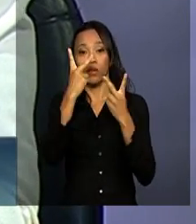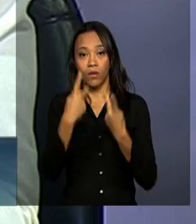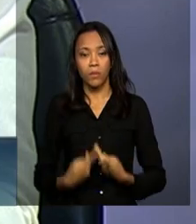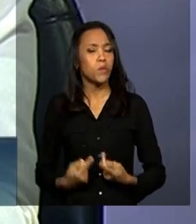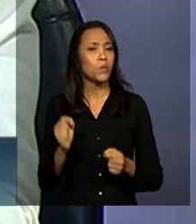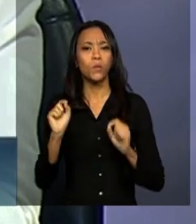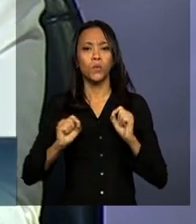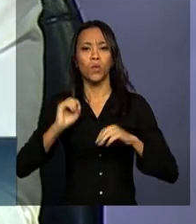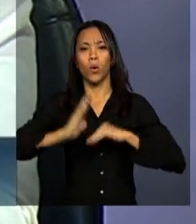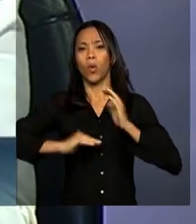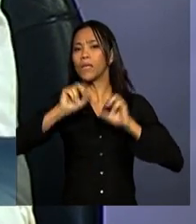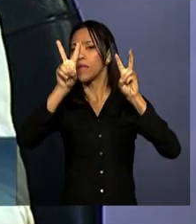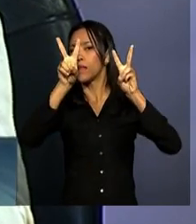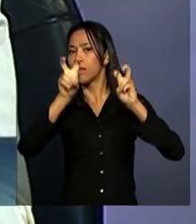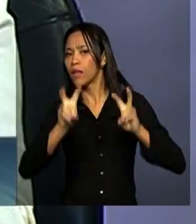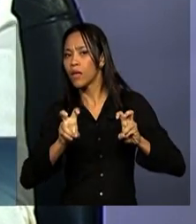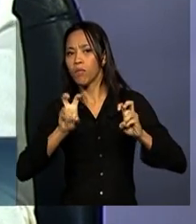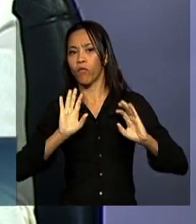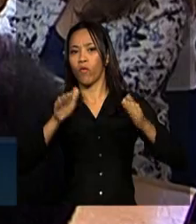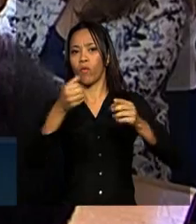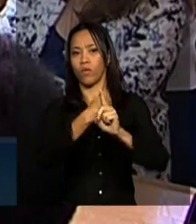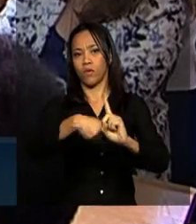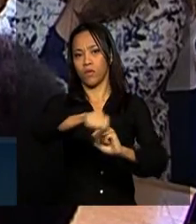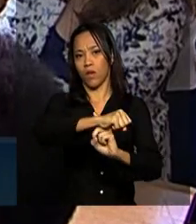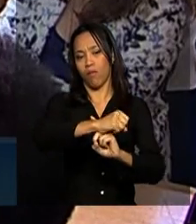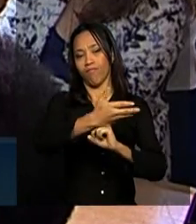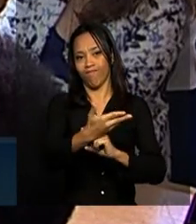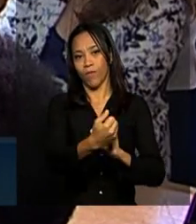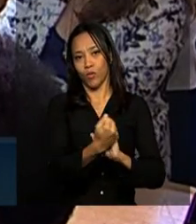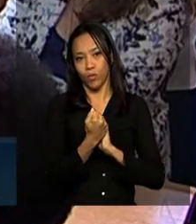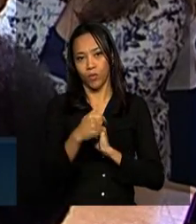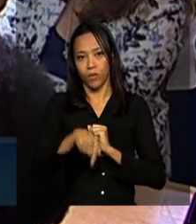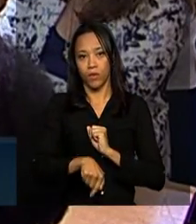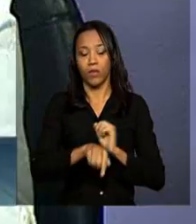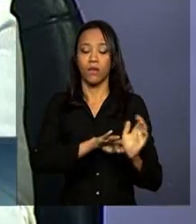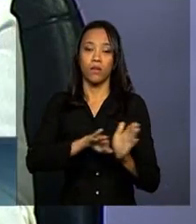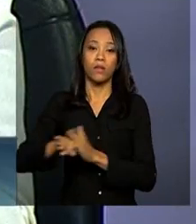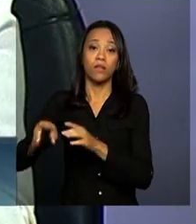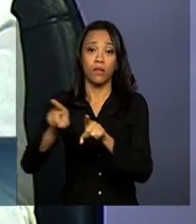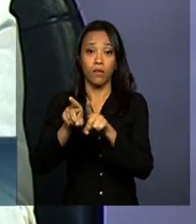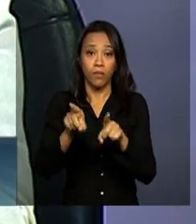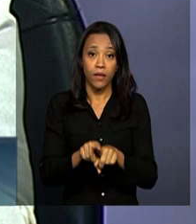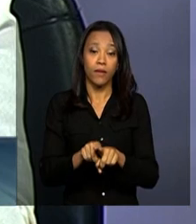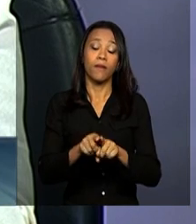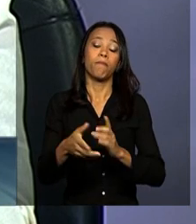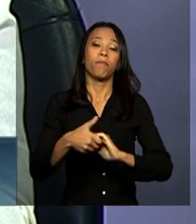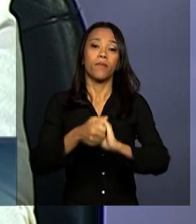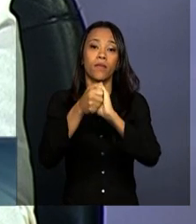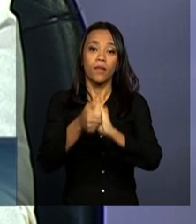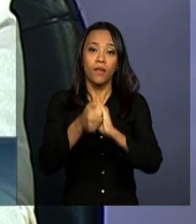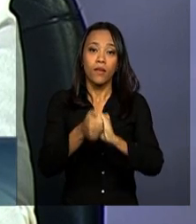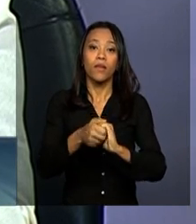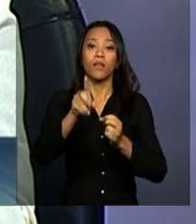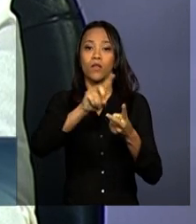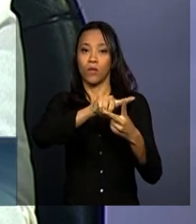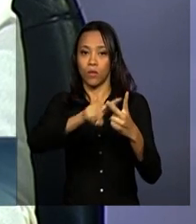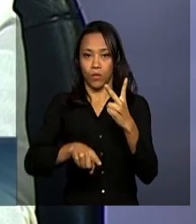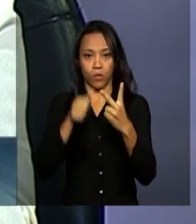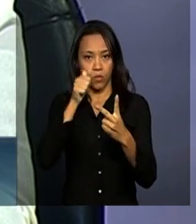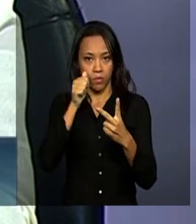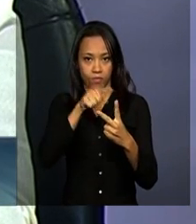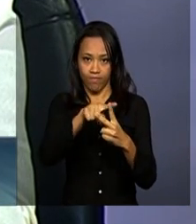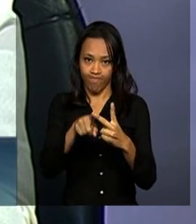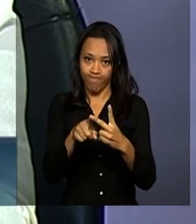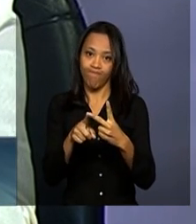Sociais. Então, está sempre conosco. Nós temos também, eu queria saudar a Isana Barbosa e a Jéssica Mendes,